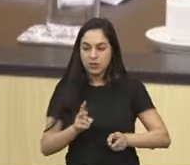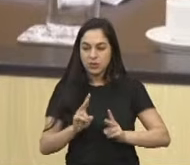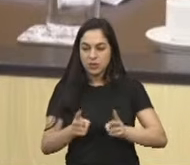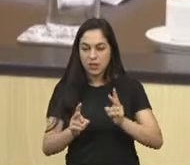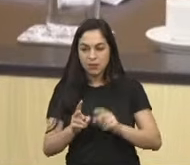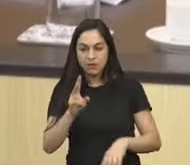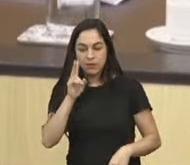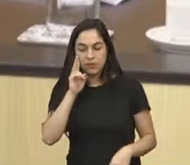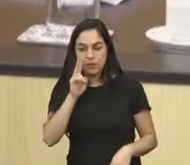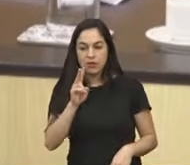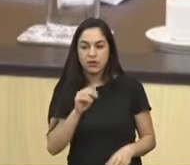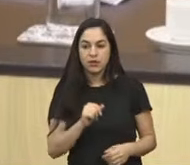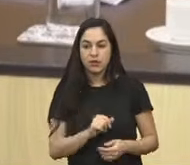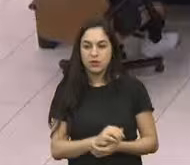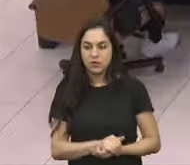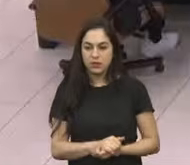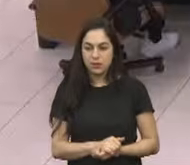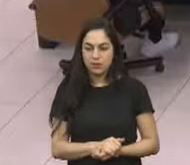revendo as legislações.